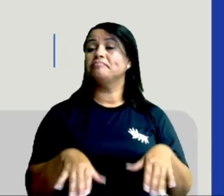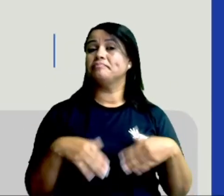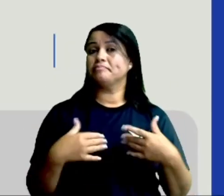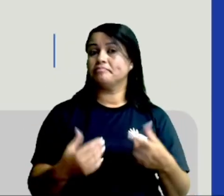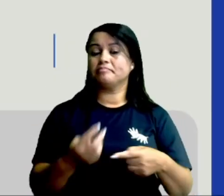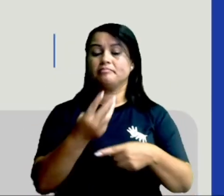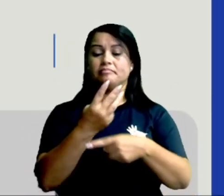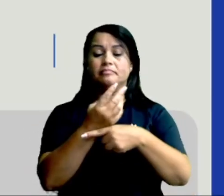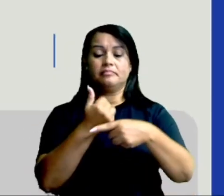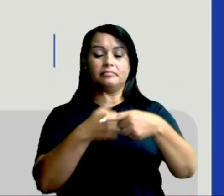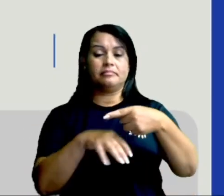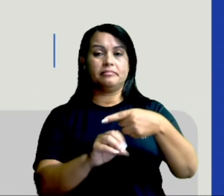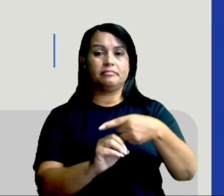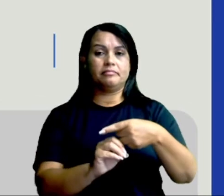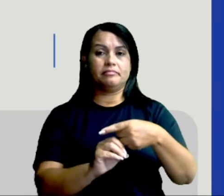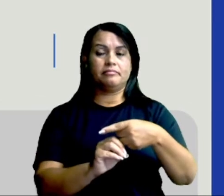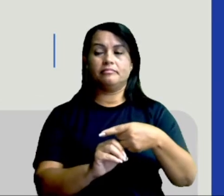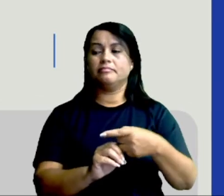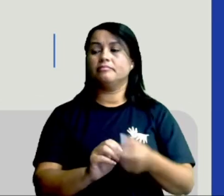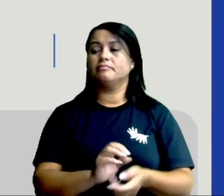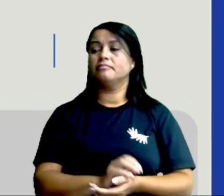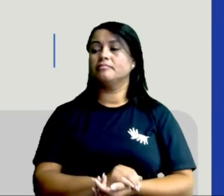Então, 3 décimos.